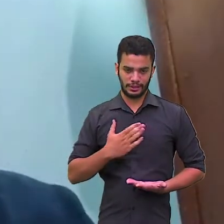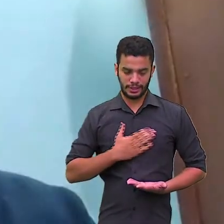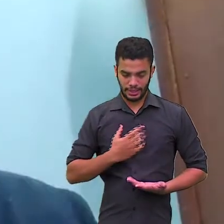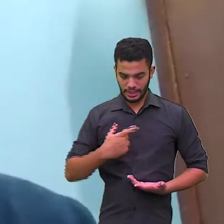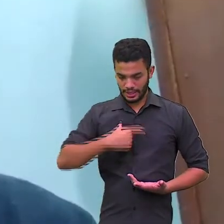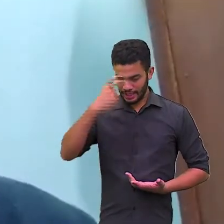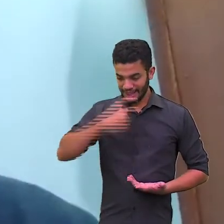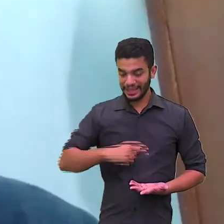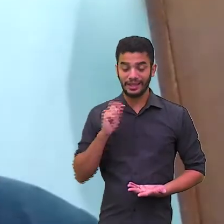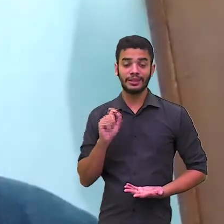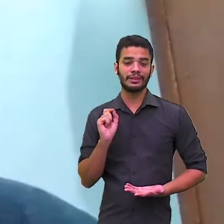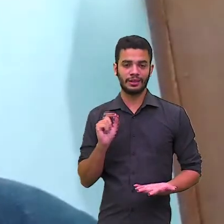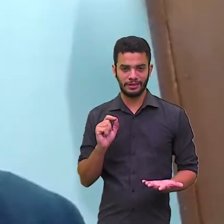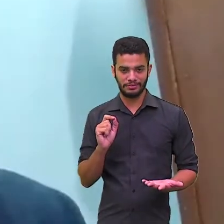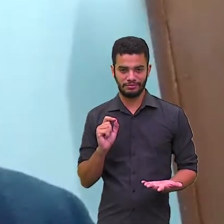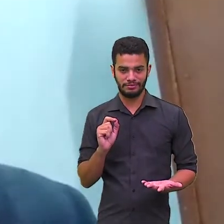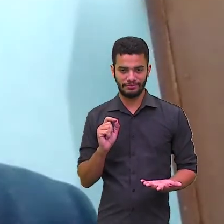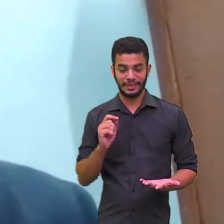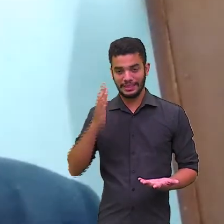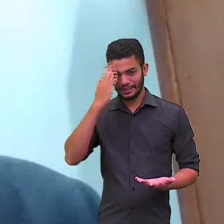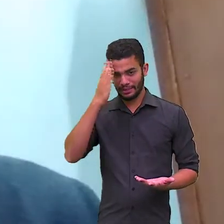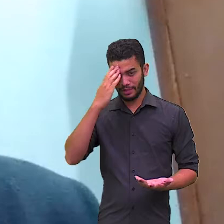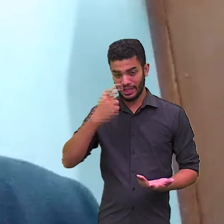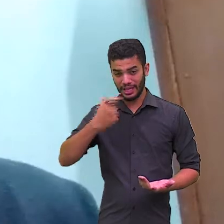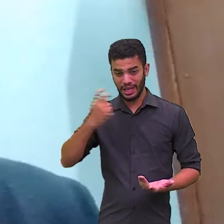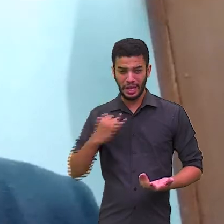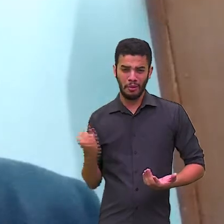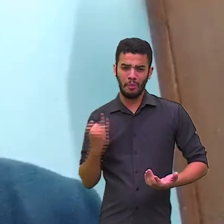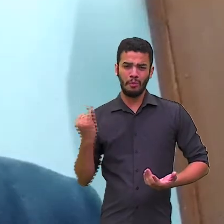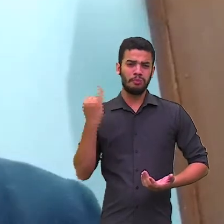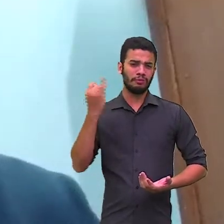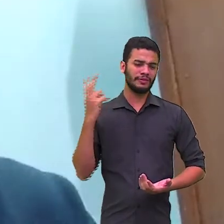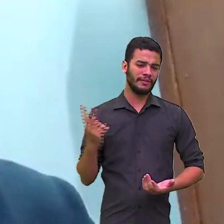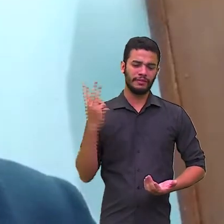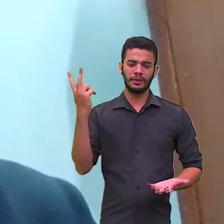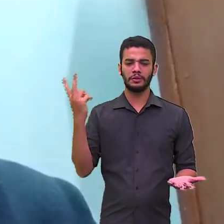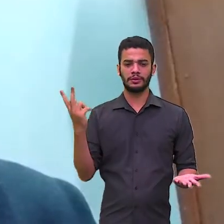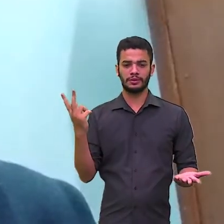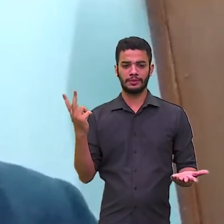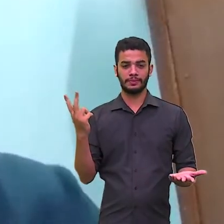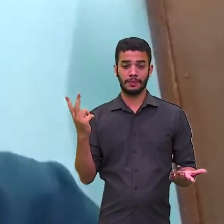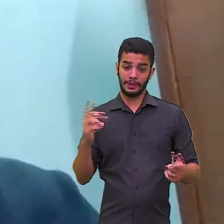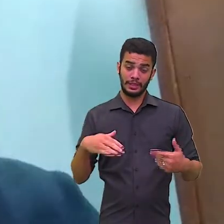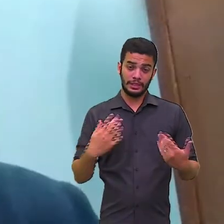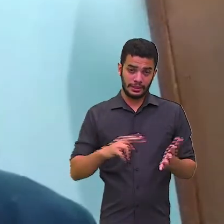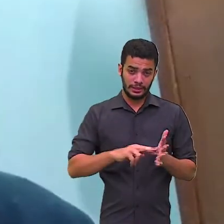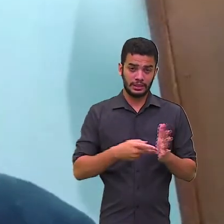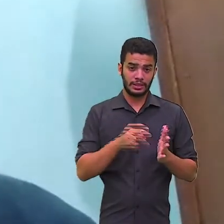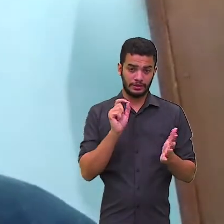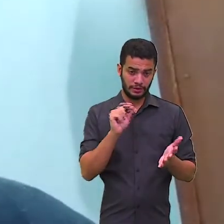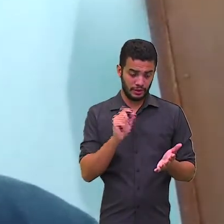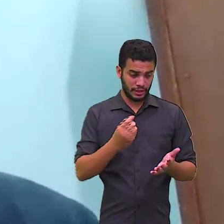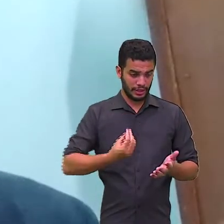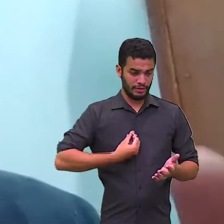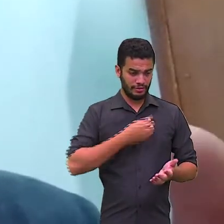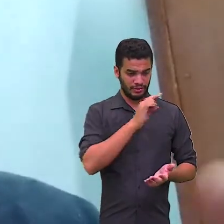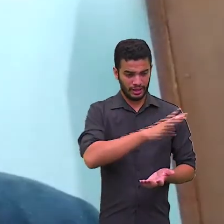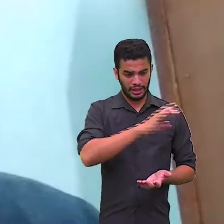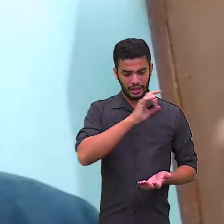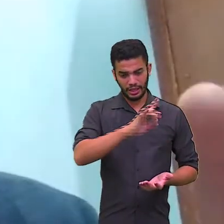que isto é importante para mim. Cada casa é diferente. Por que é diferente? Porque cada uma delas tem uma